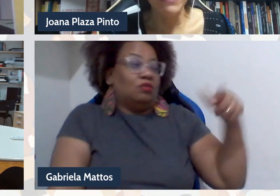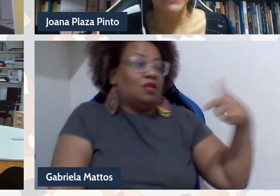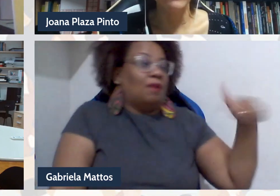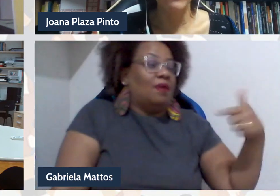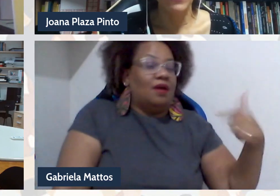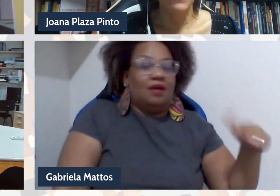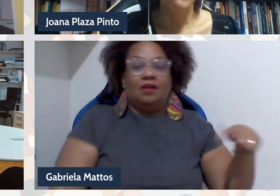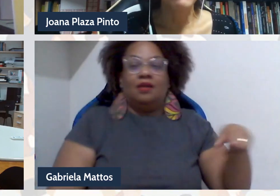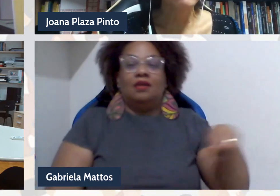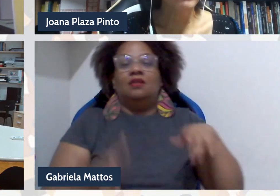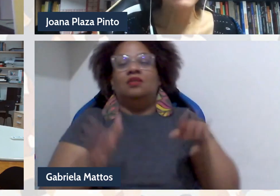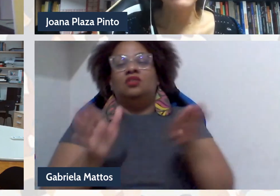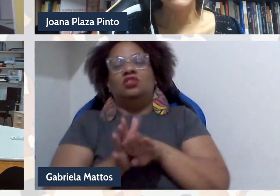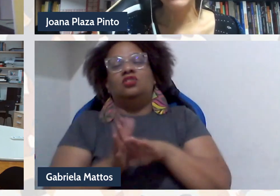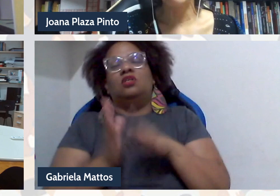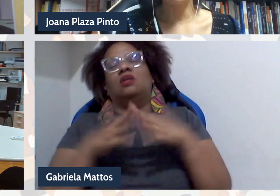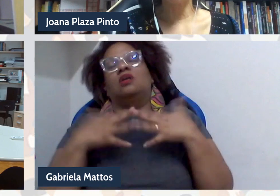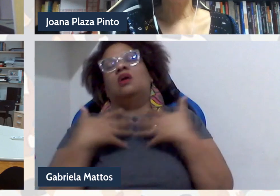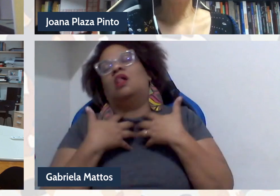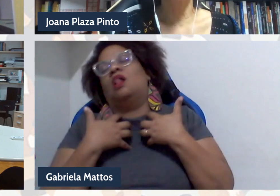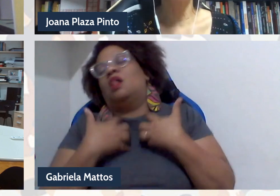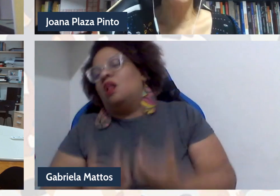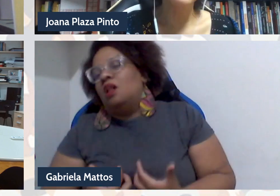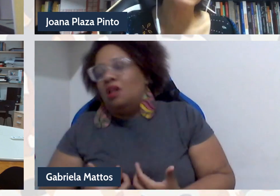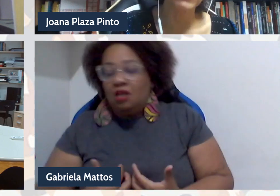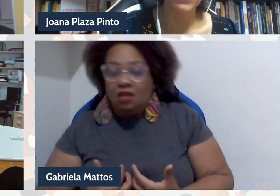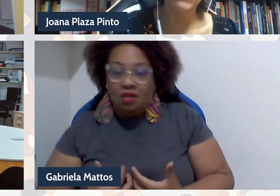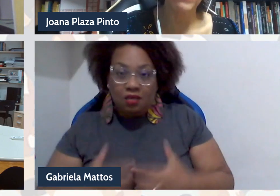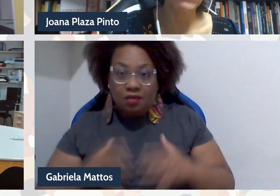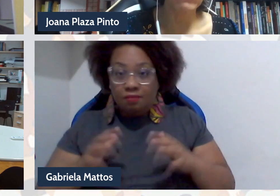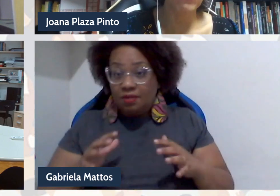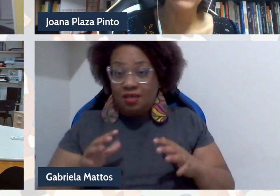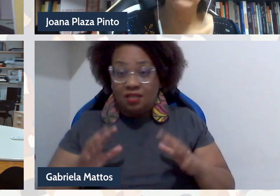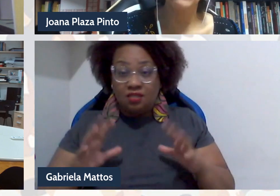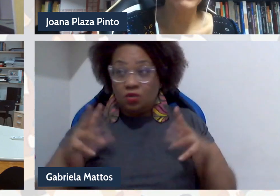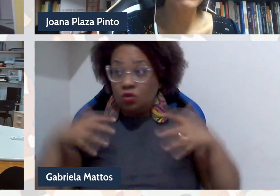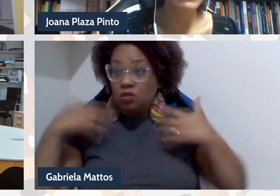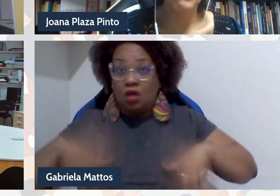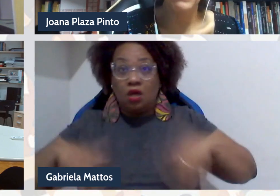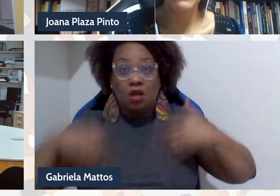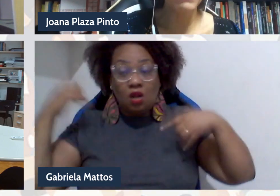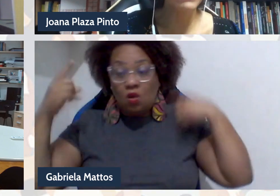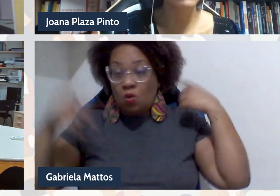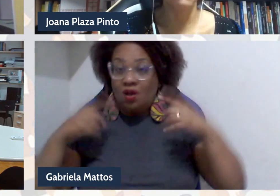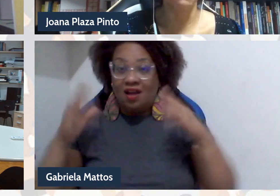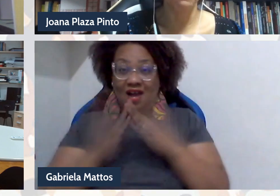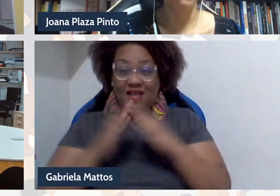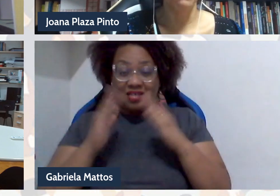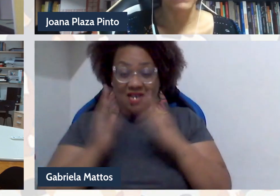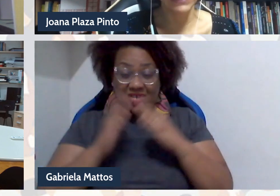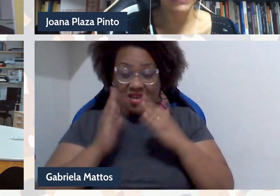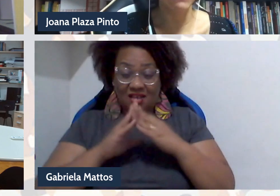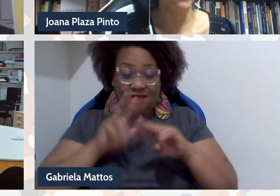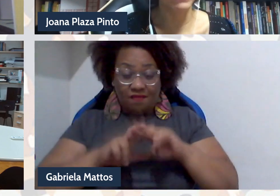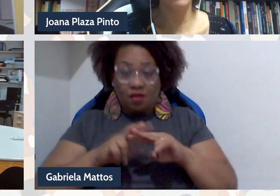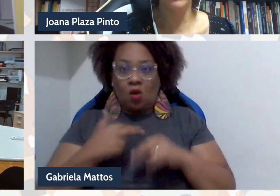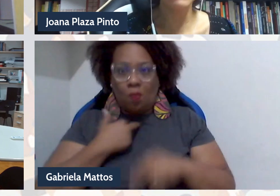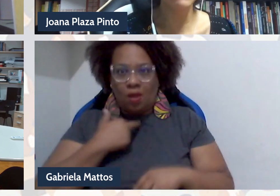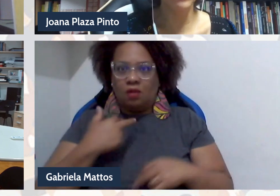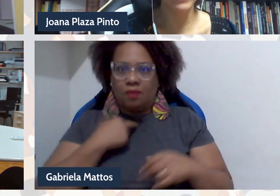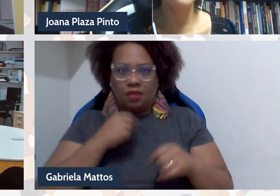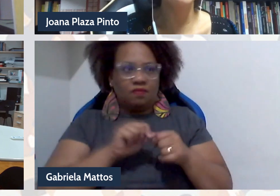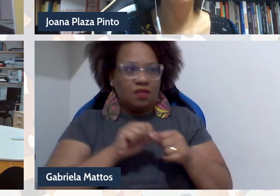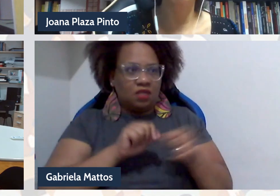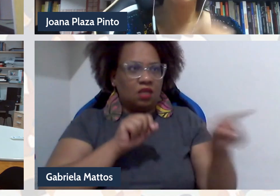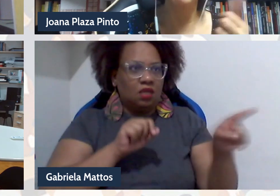de cansaço, mas todas estavam para ficar malucas, porque o espaço doméstico é o espaço da hiperdemanda, né? Para